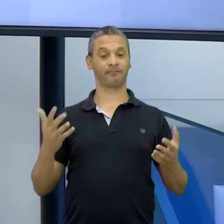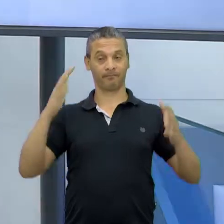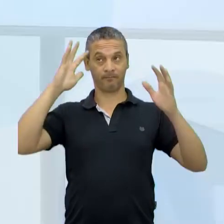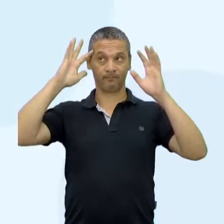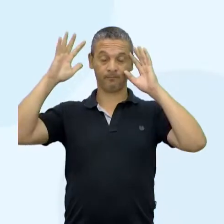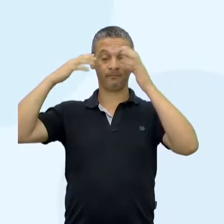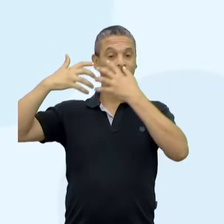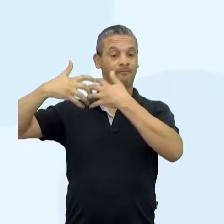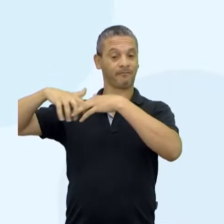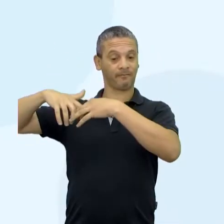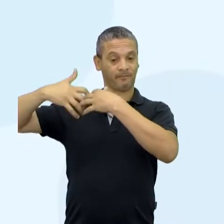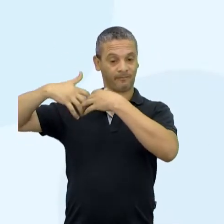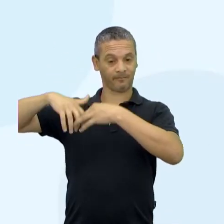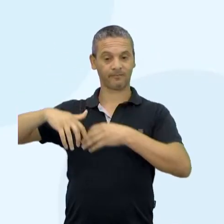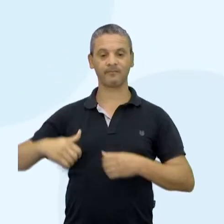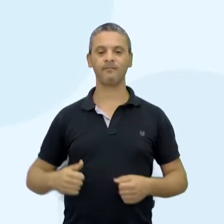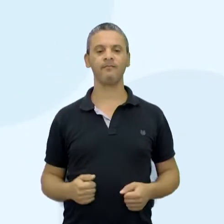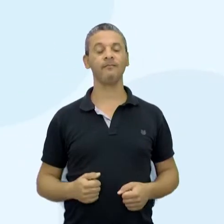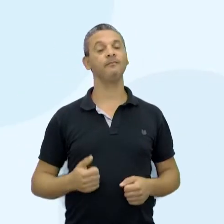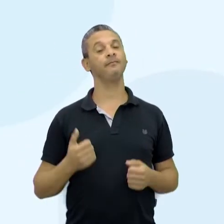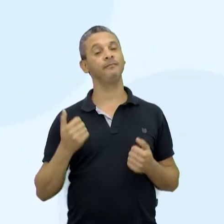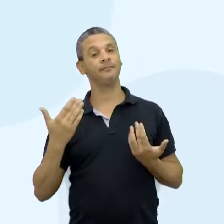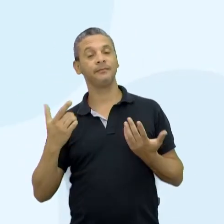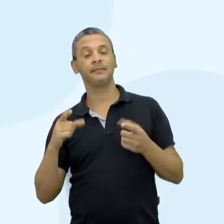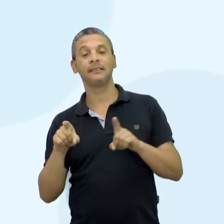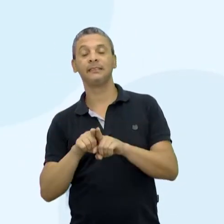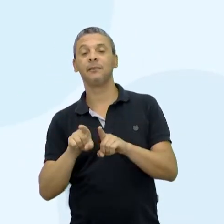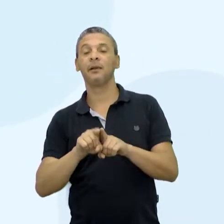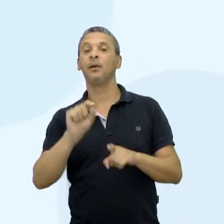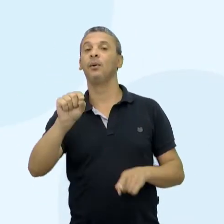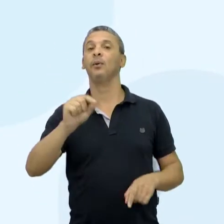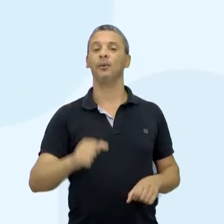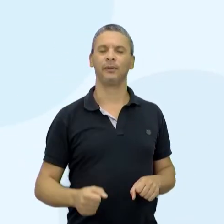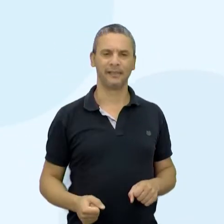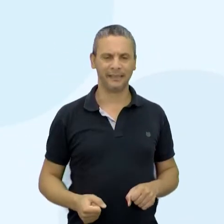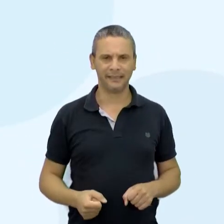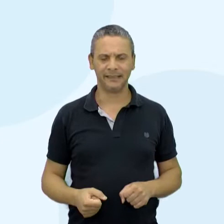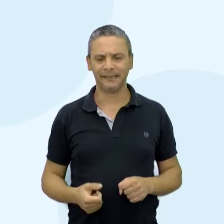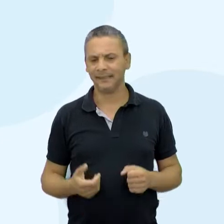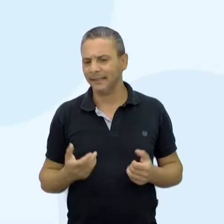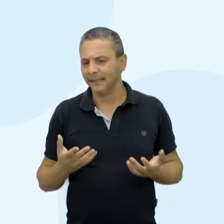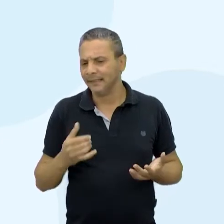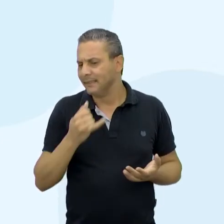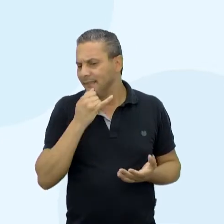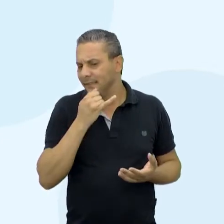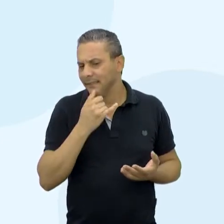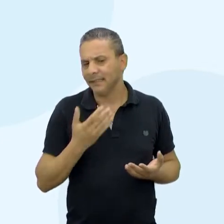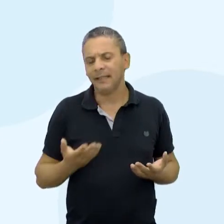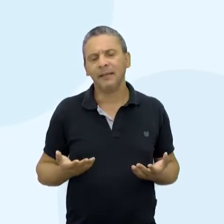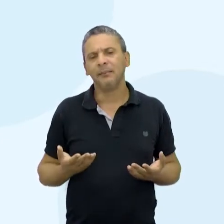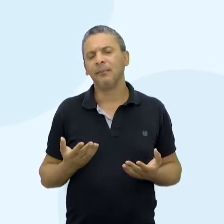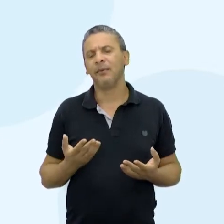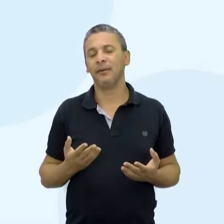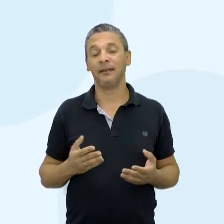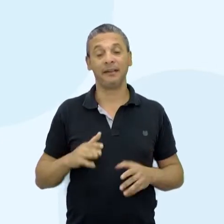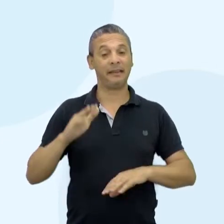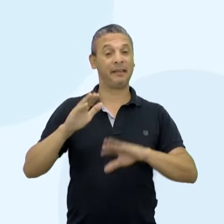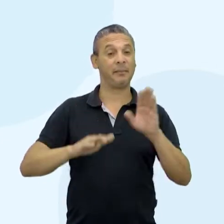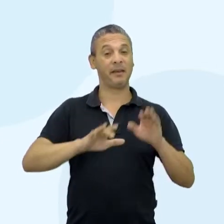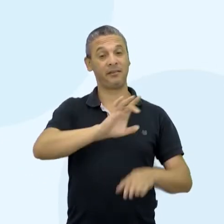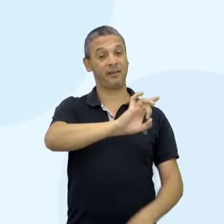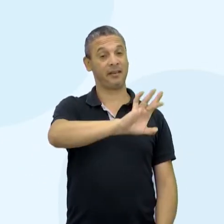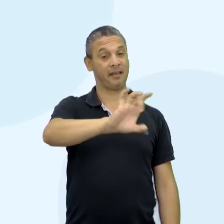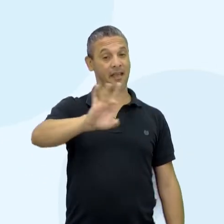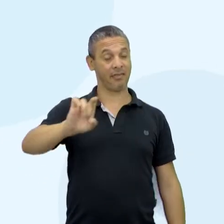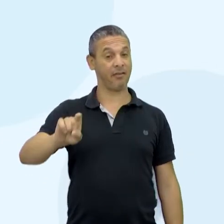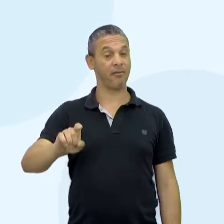reflexão. E aí a gente também pode ser mais específico, né? dependendo aí da realidade de cada um de